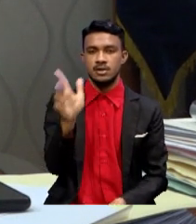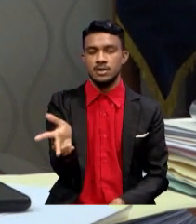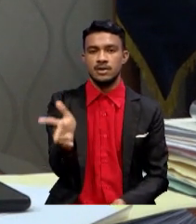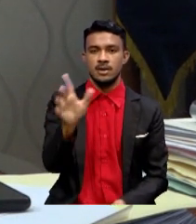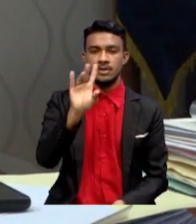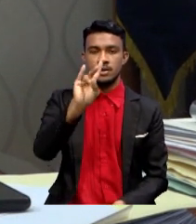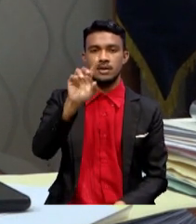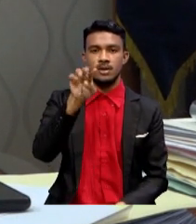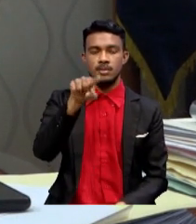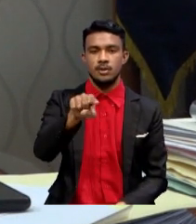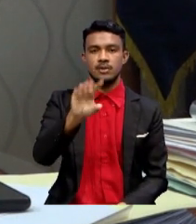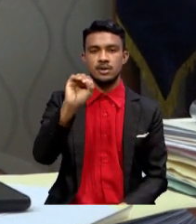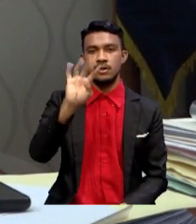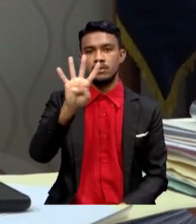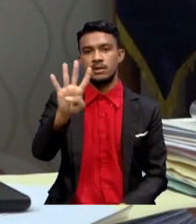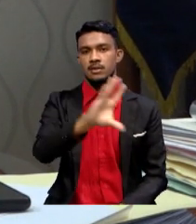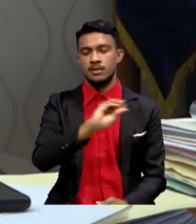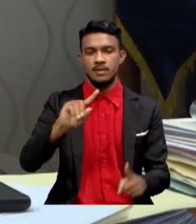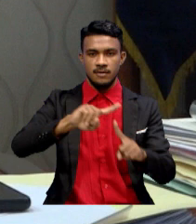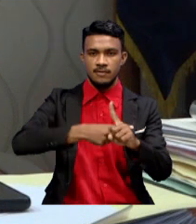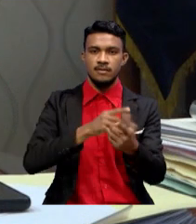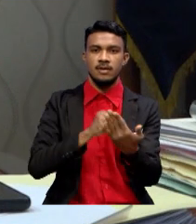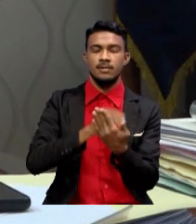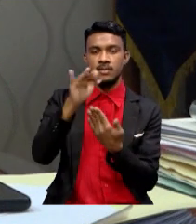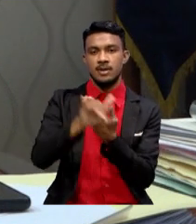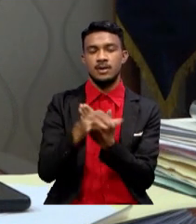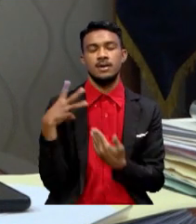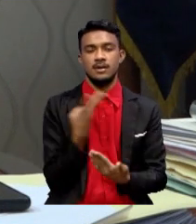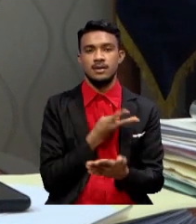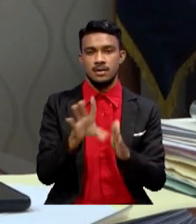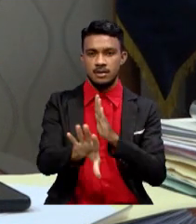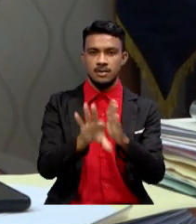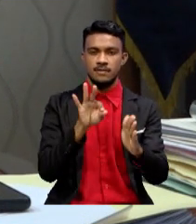5.681.237.04. Pois ia fulan maio nian ita ia